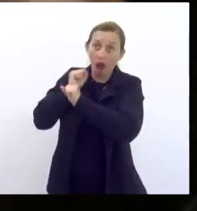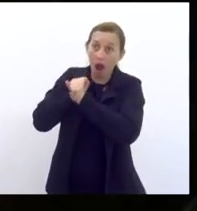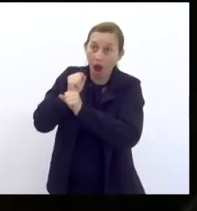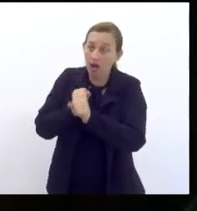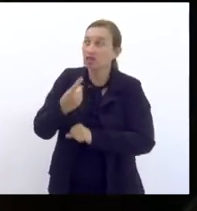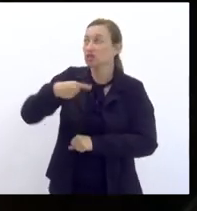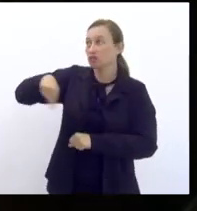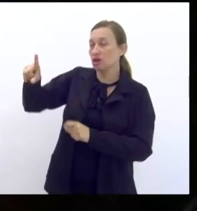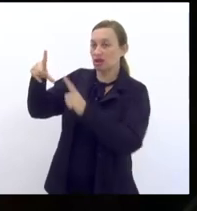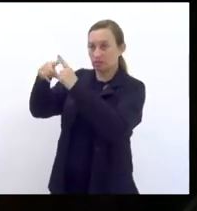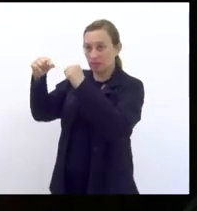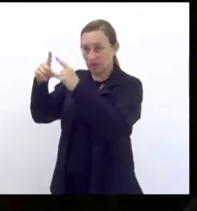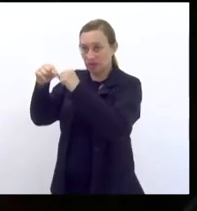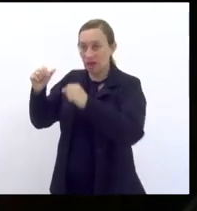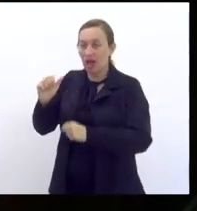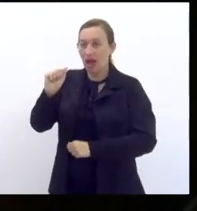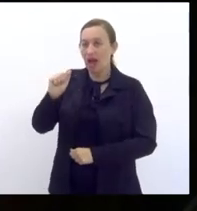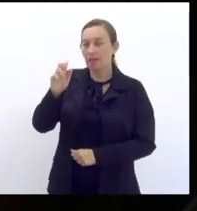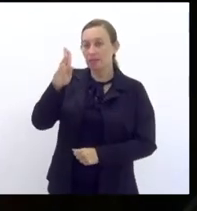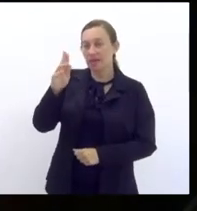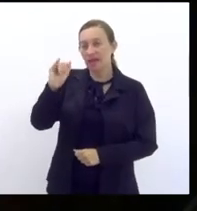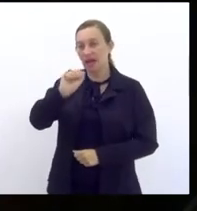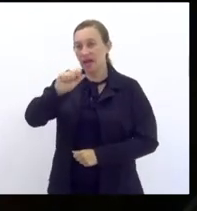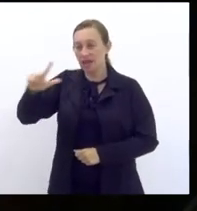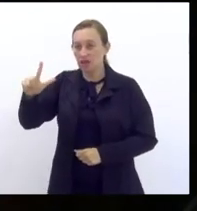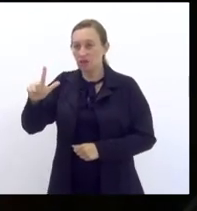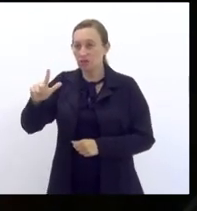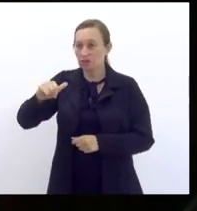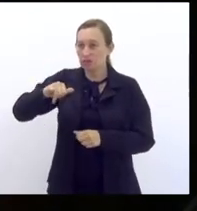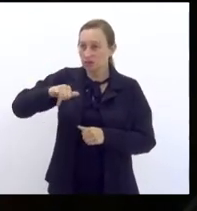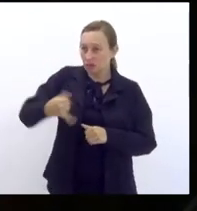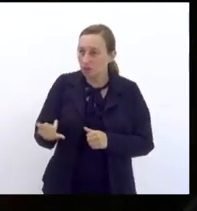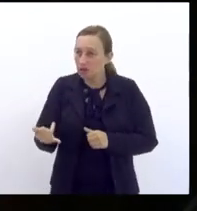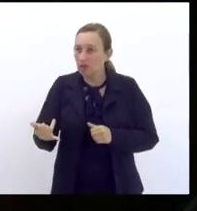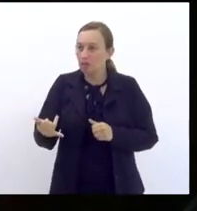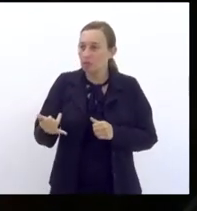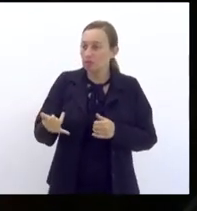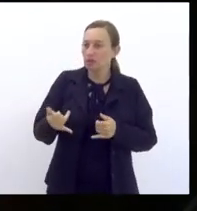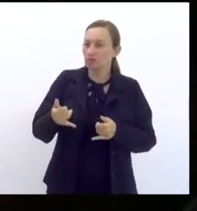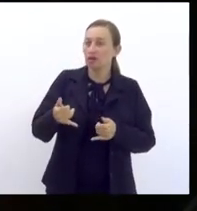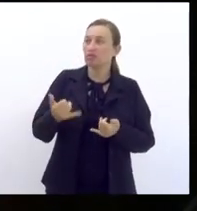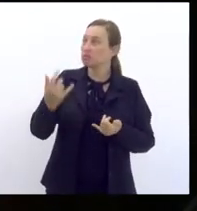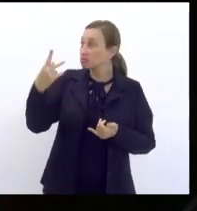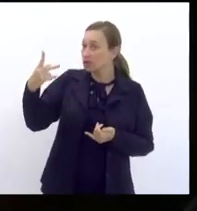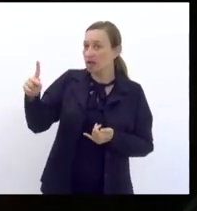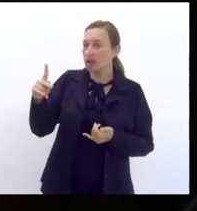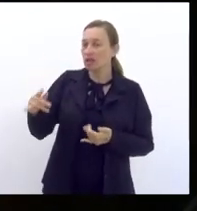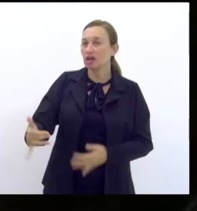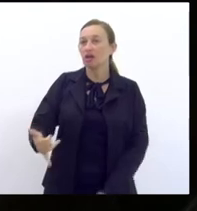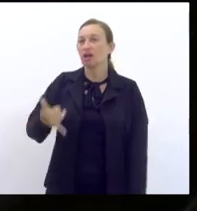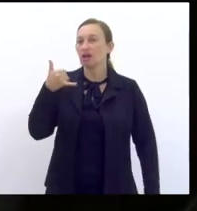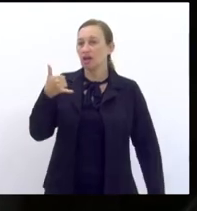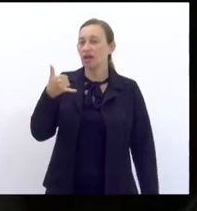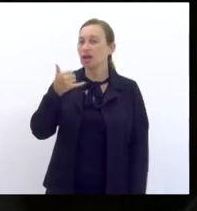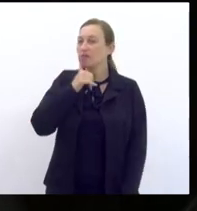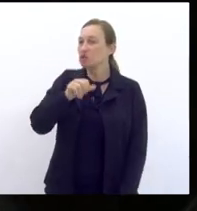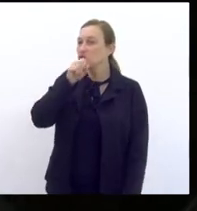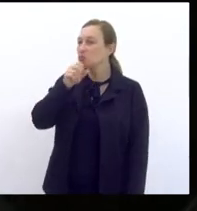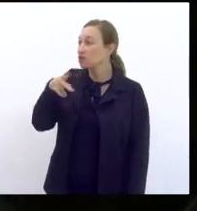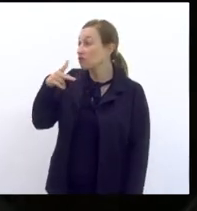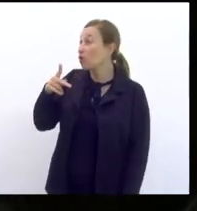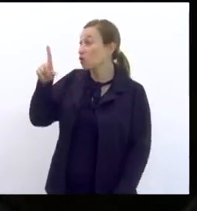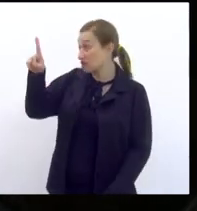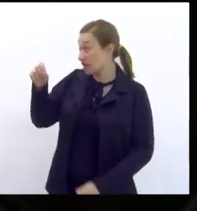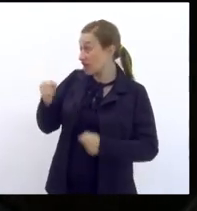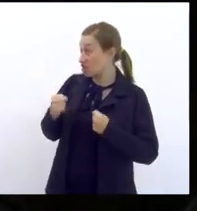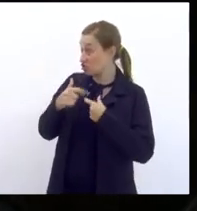a Brasília Abigail quebrou até a sola do salto do sapato dela E aí Nós ligamos lá para casa e minha esposa disse isso é sorte